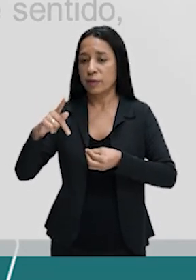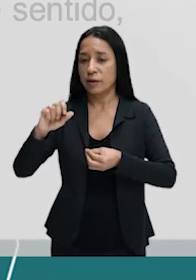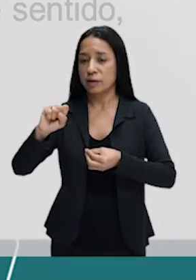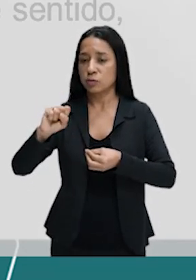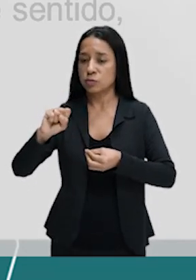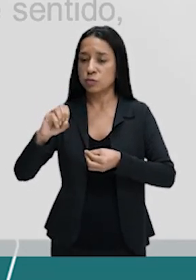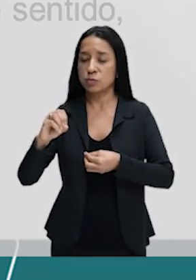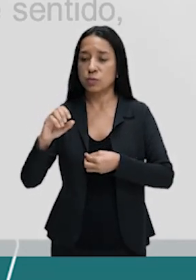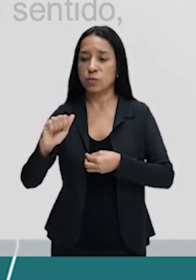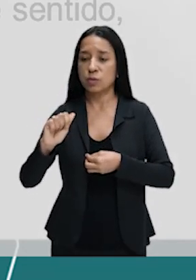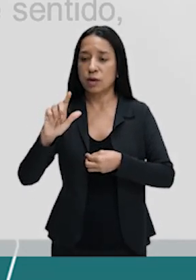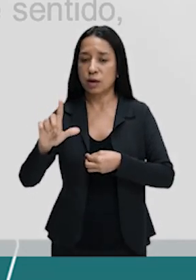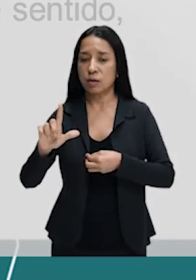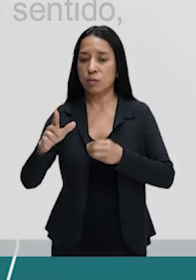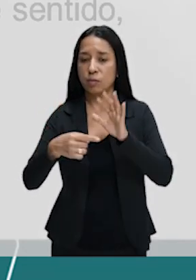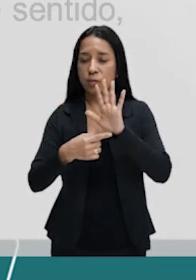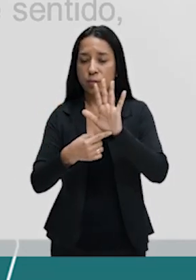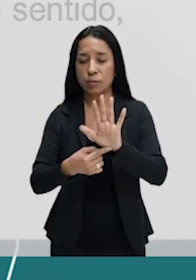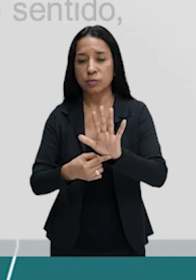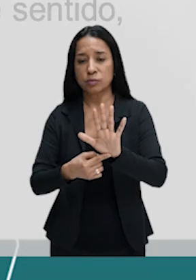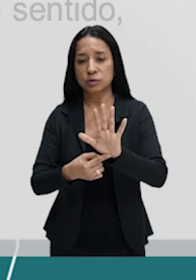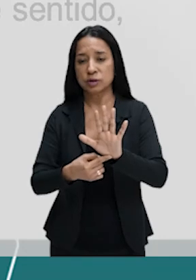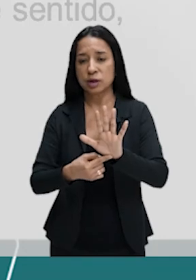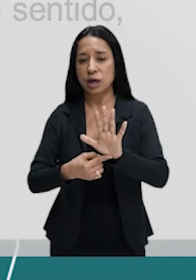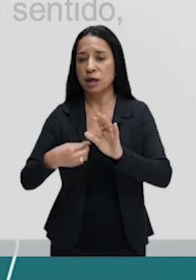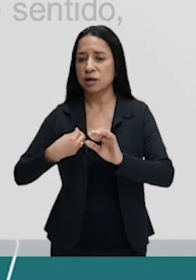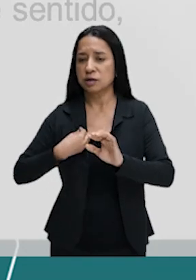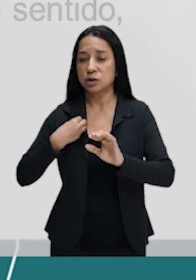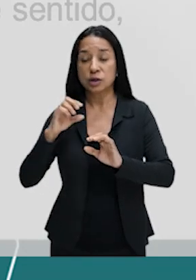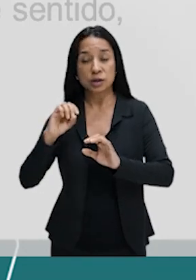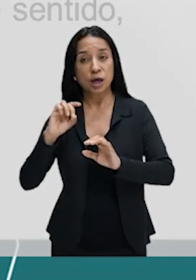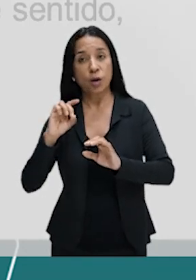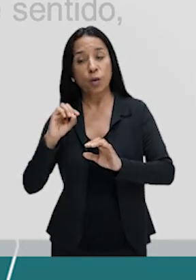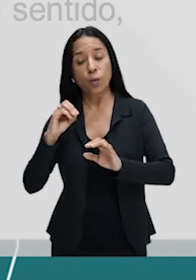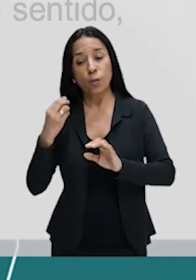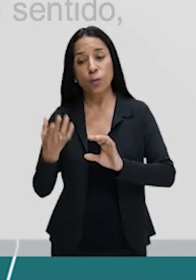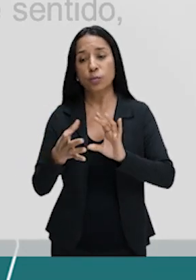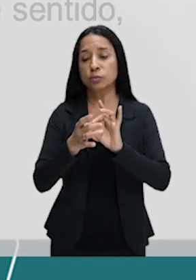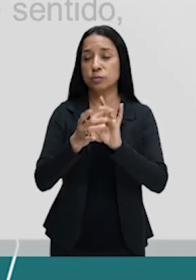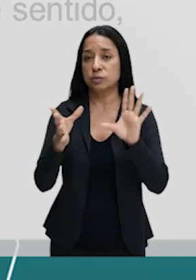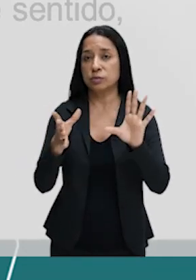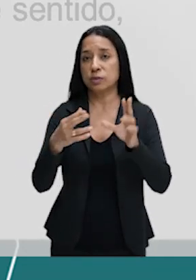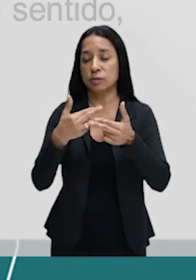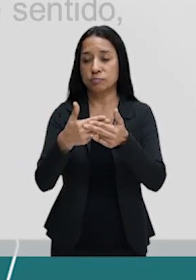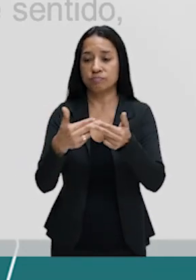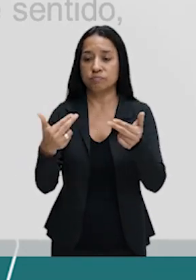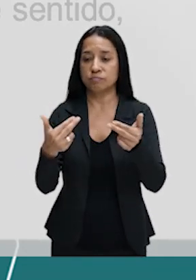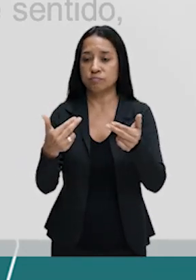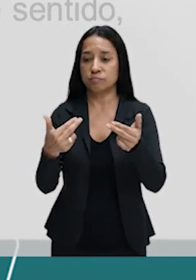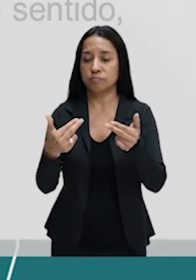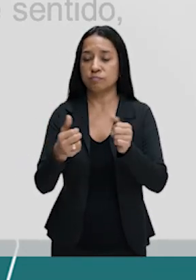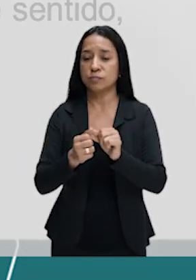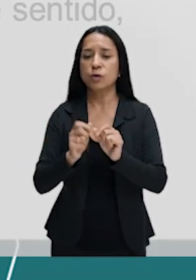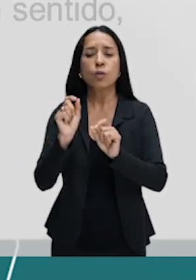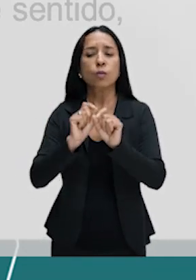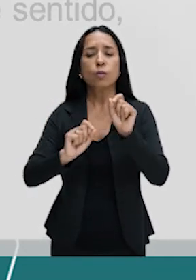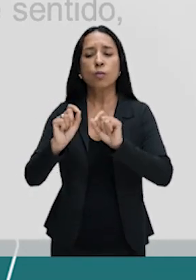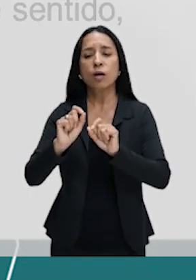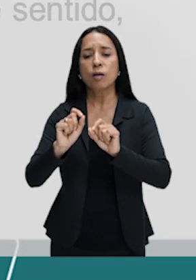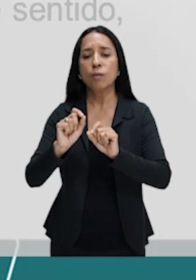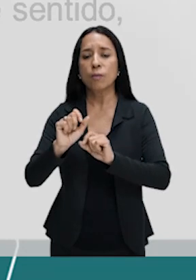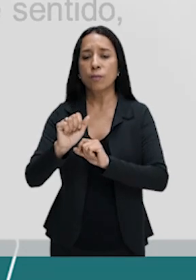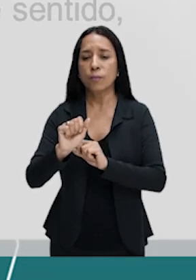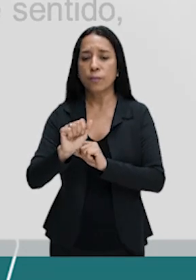ou a disponibilidade de algo. Então, o verbo haber sozinho, ele é usado na forma impessoal. Que forma é essa?